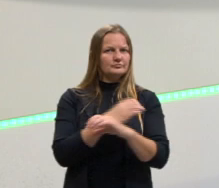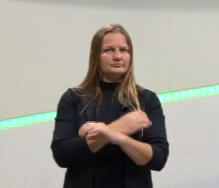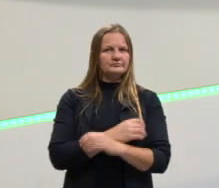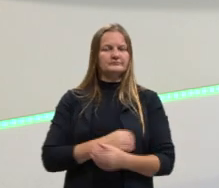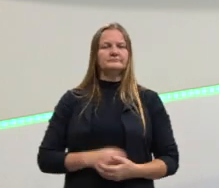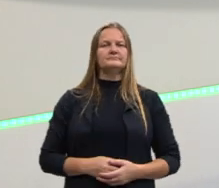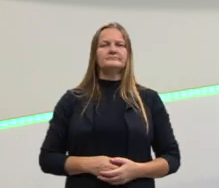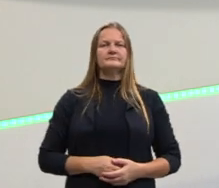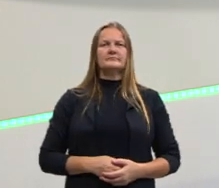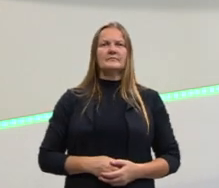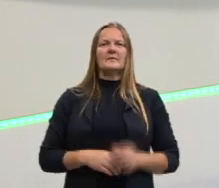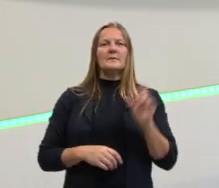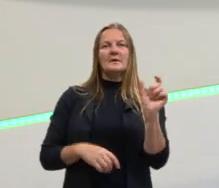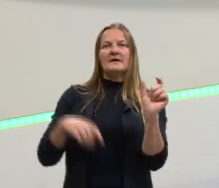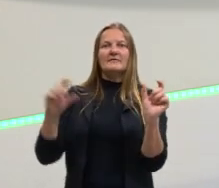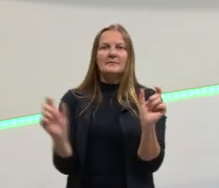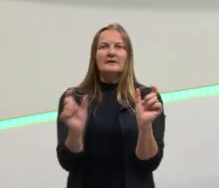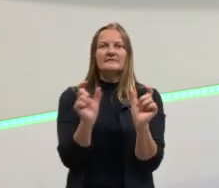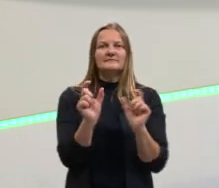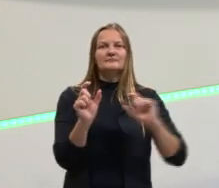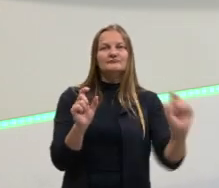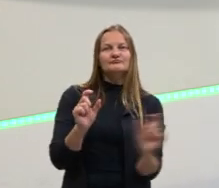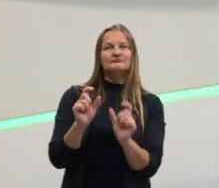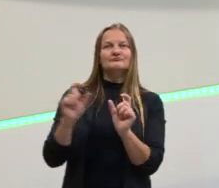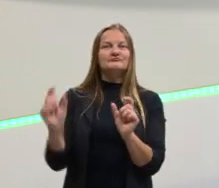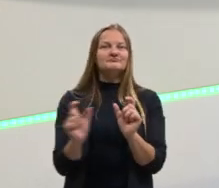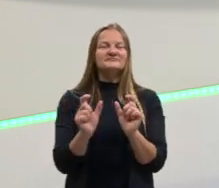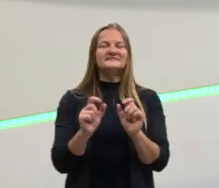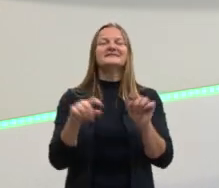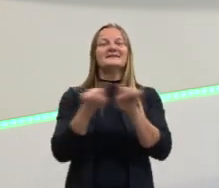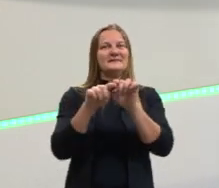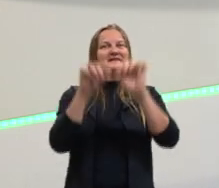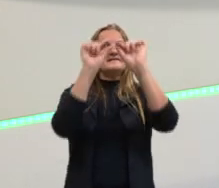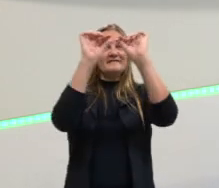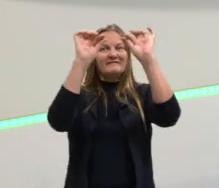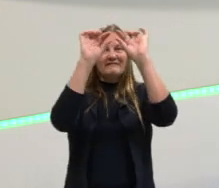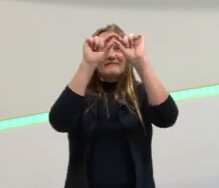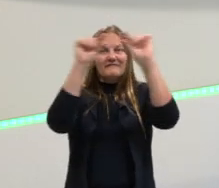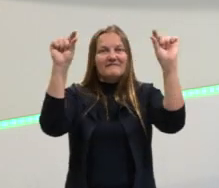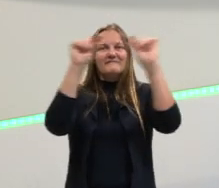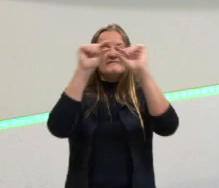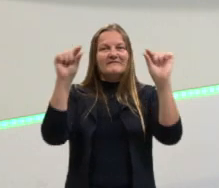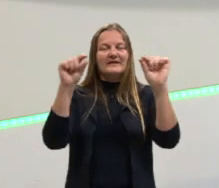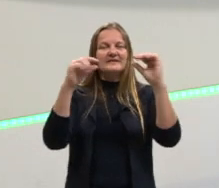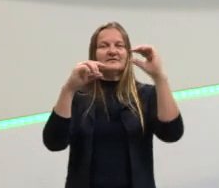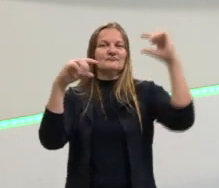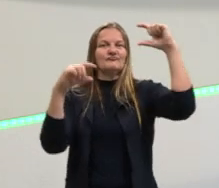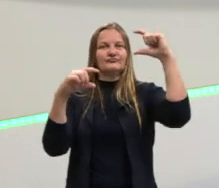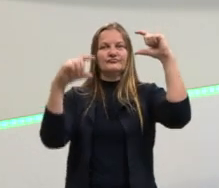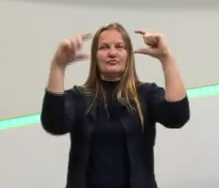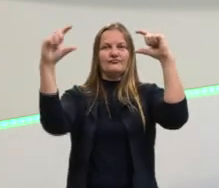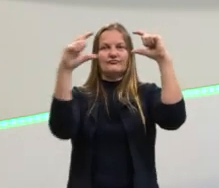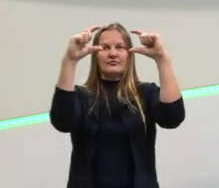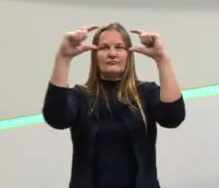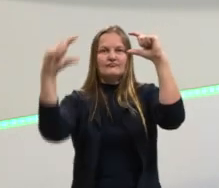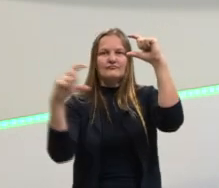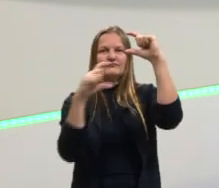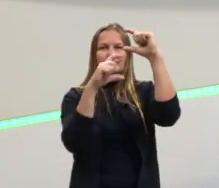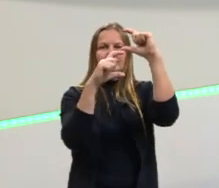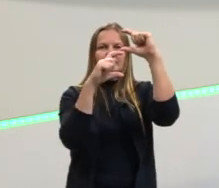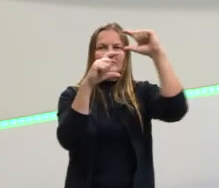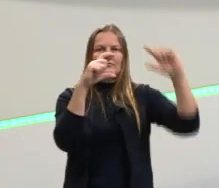dele né uma palavra outra uma frase a outra formando o parágrafo o outro interligados